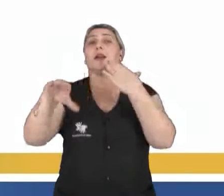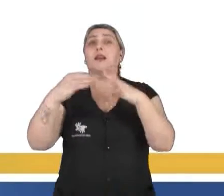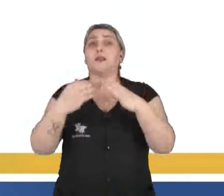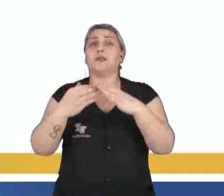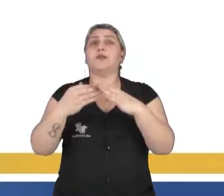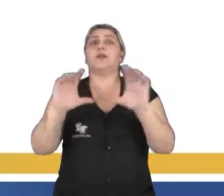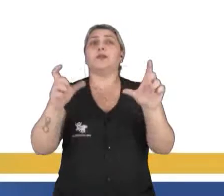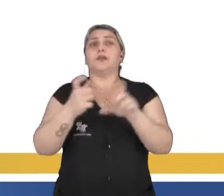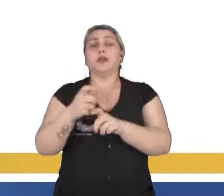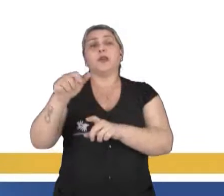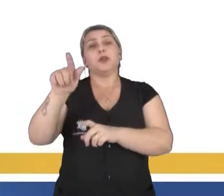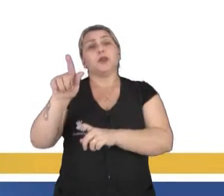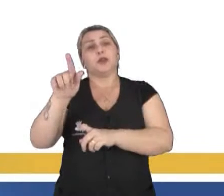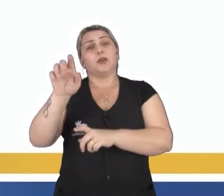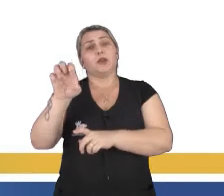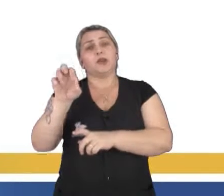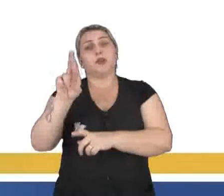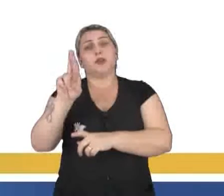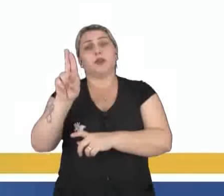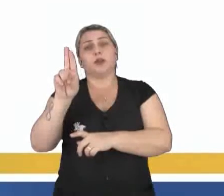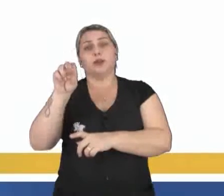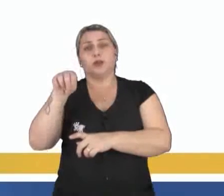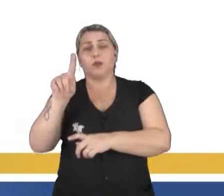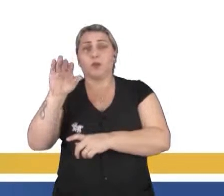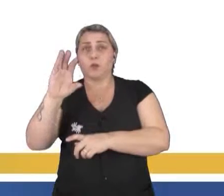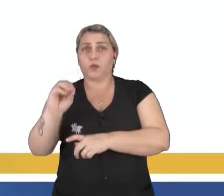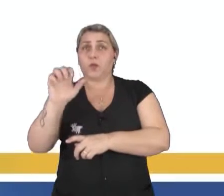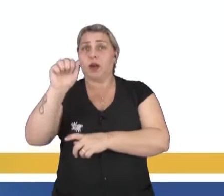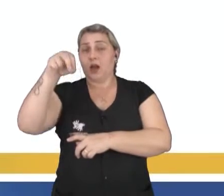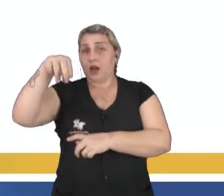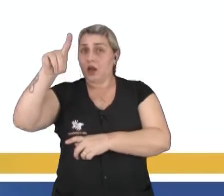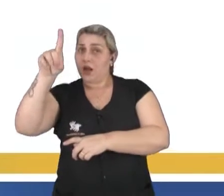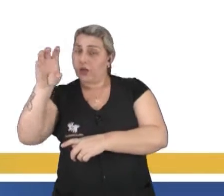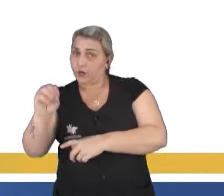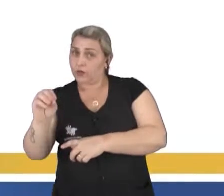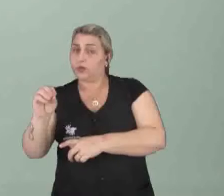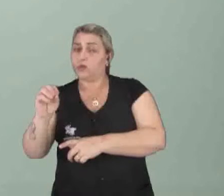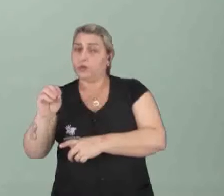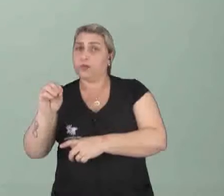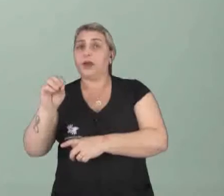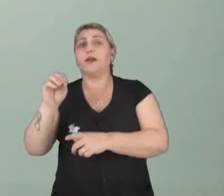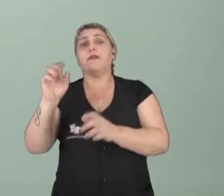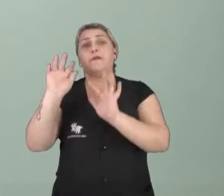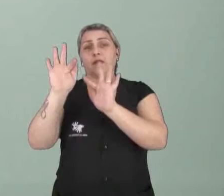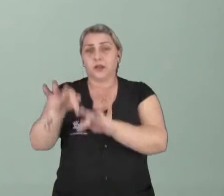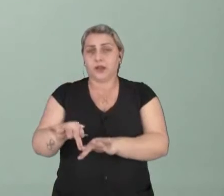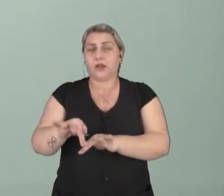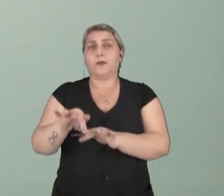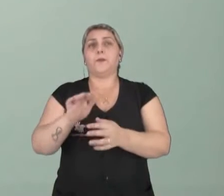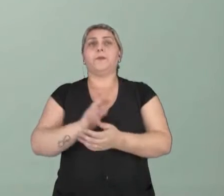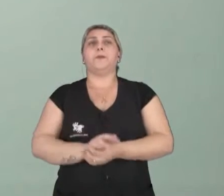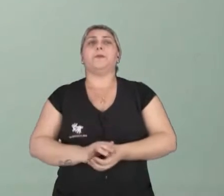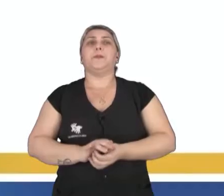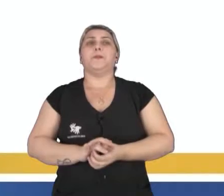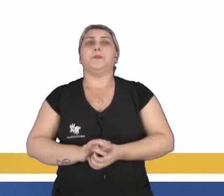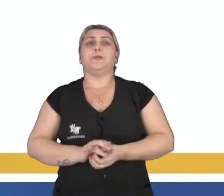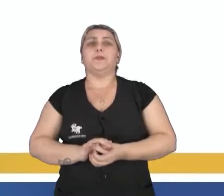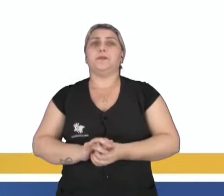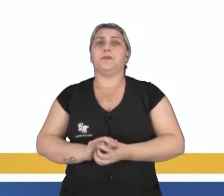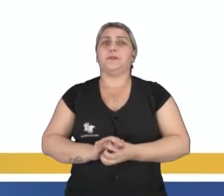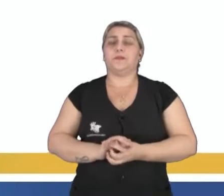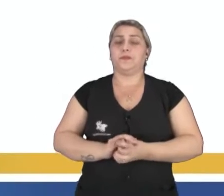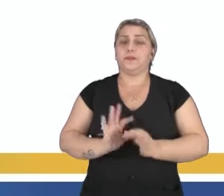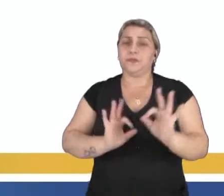Oração reduzida de gerúndio o ando Endo indo é o gerúndio tá bom já